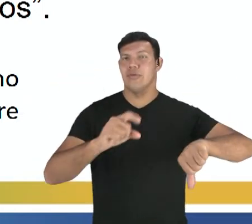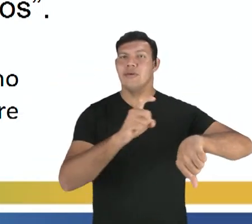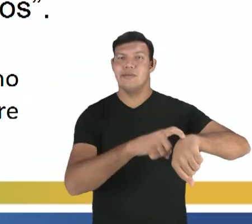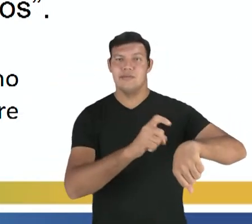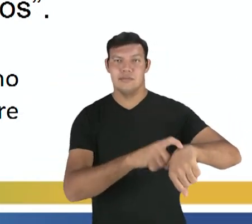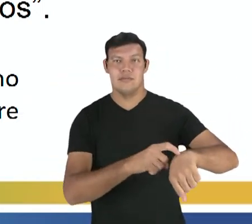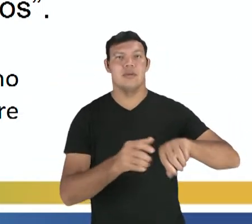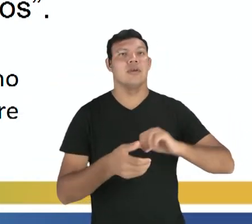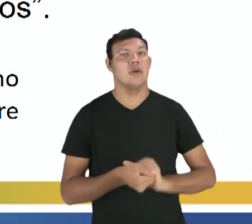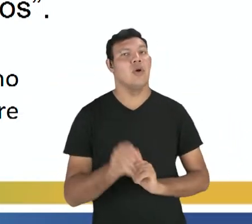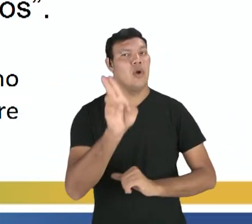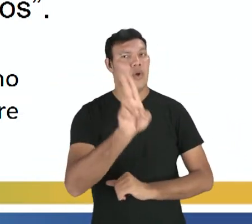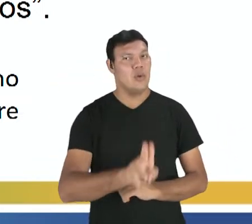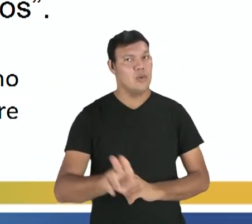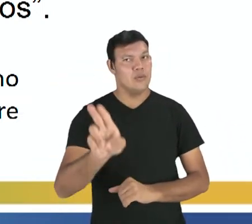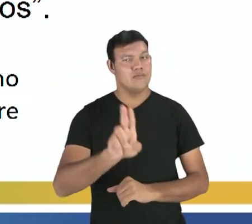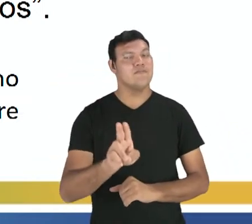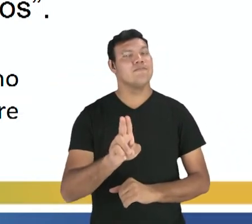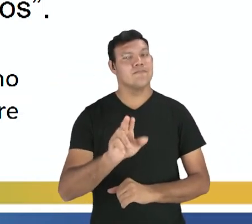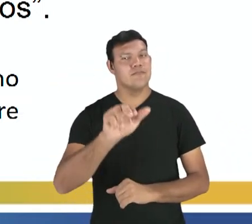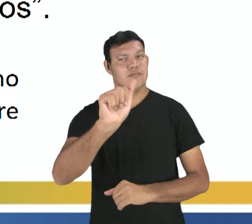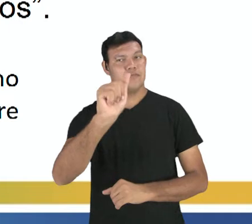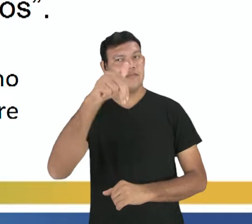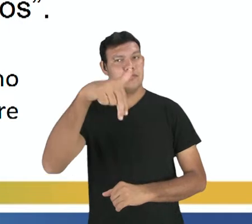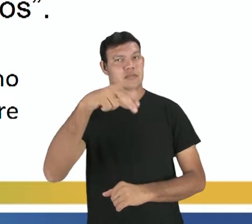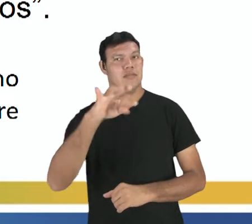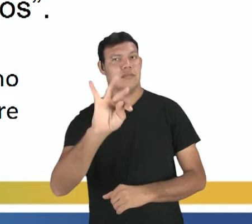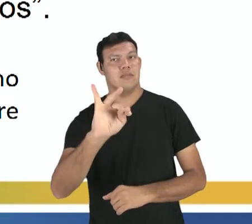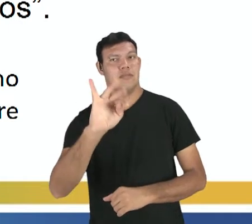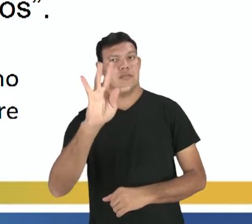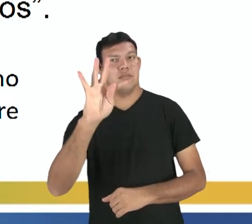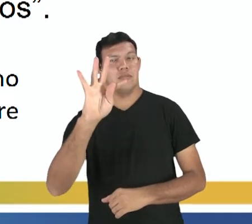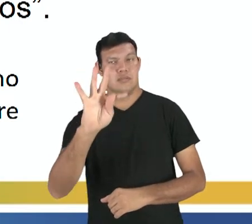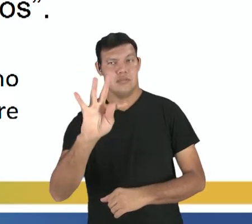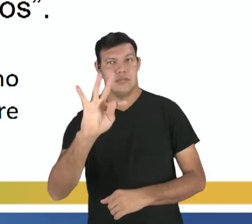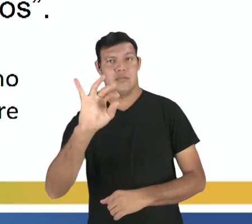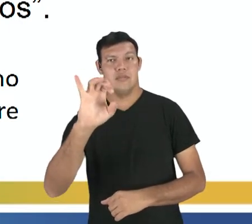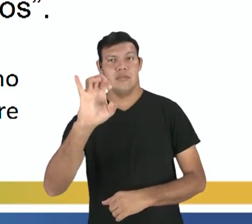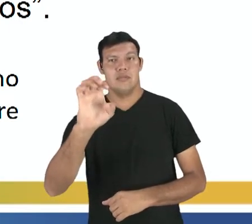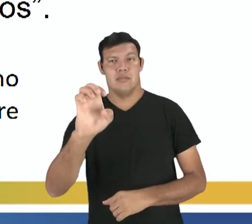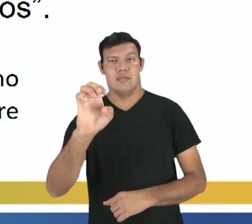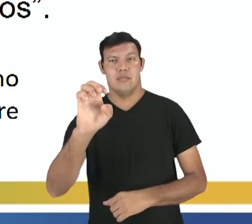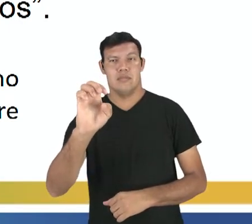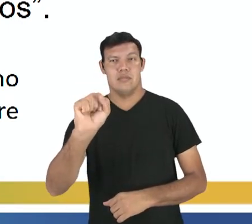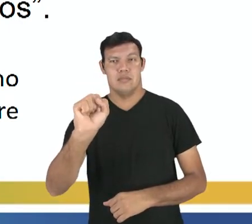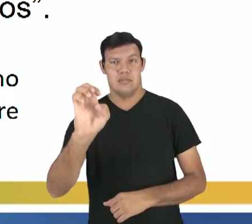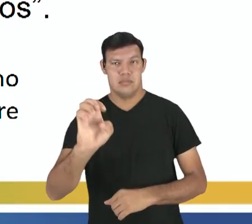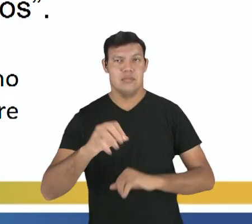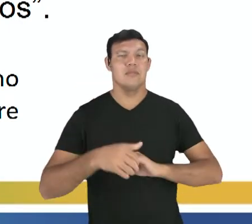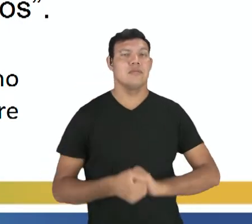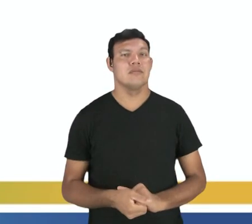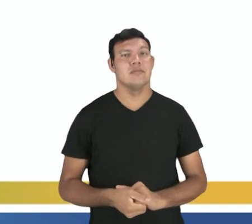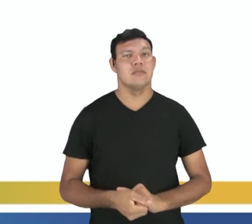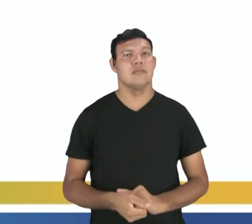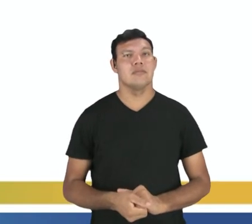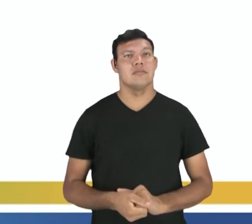aí o uso da antítese para dizer que, na verdade, a vida é um equilíbrio, né, desses dois